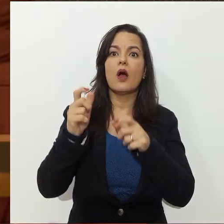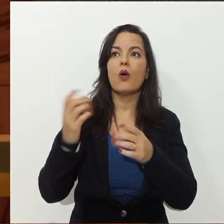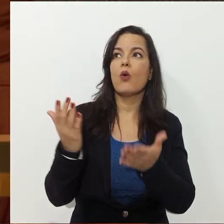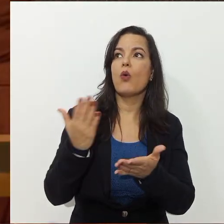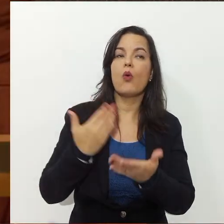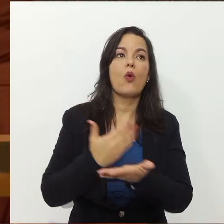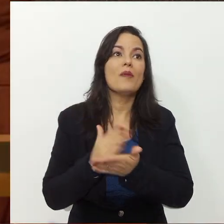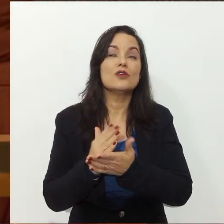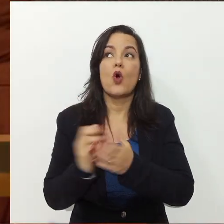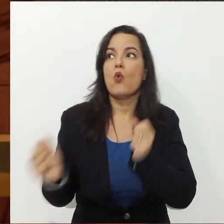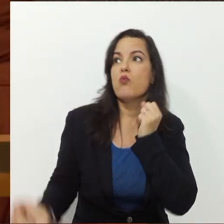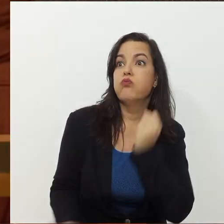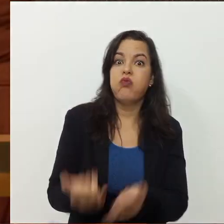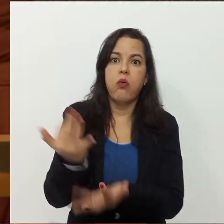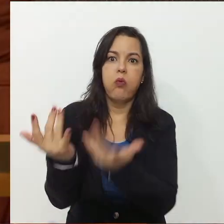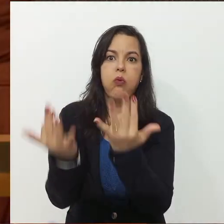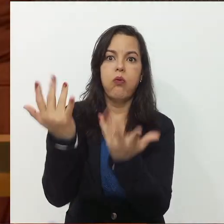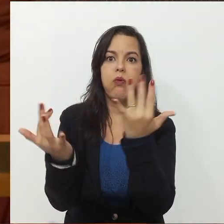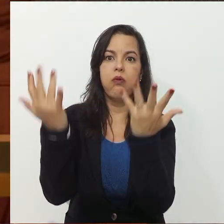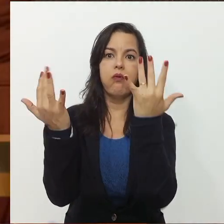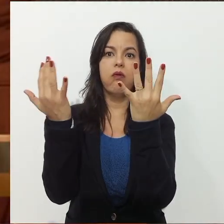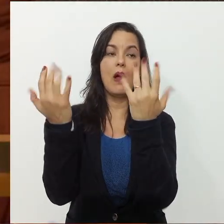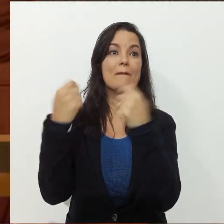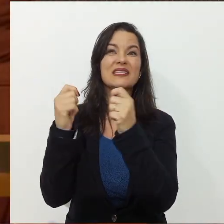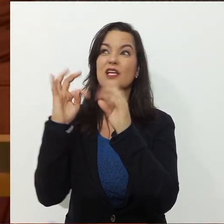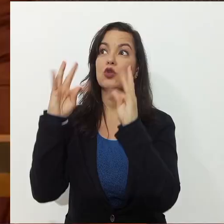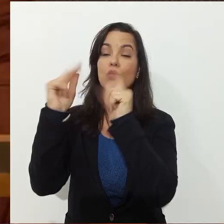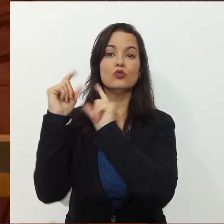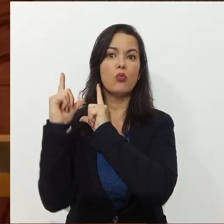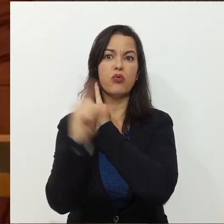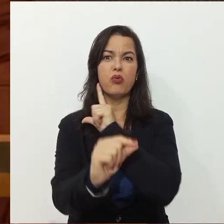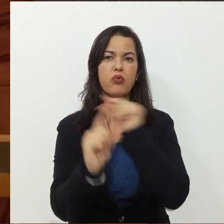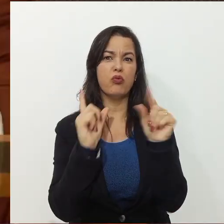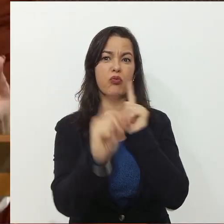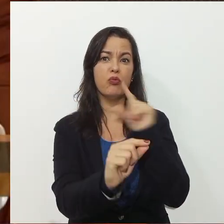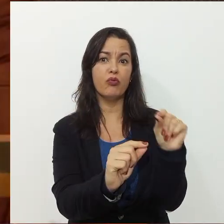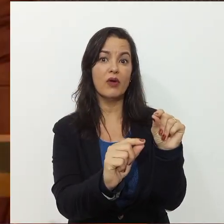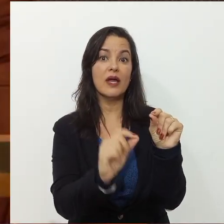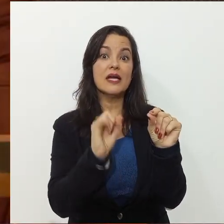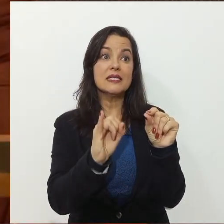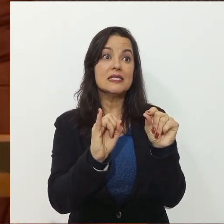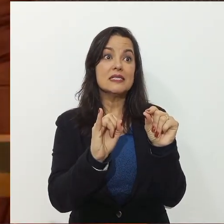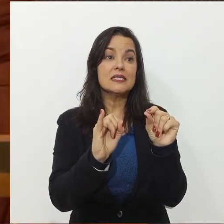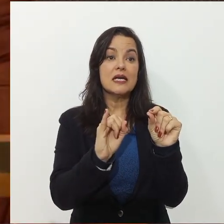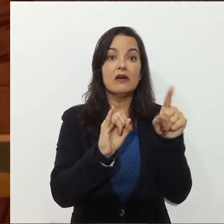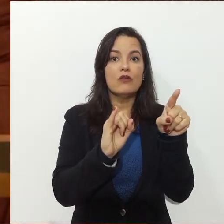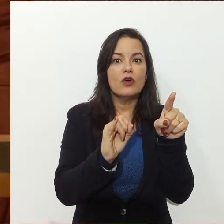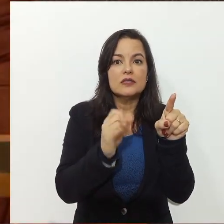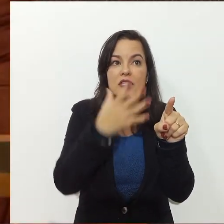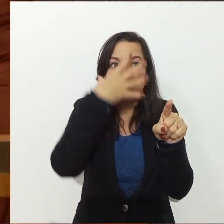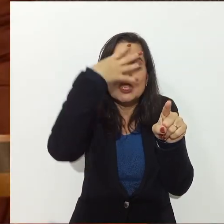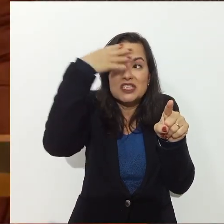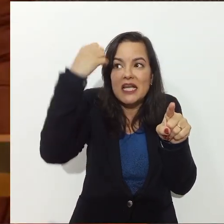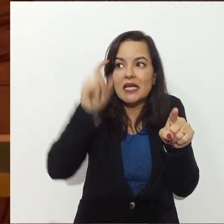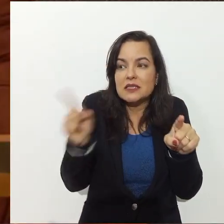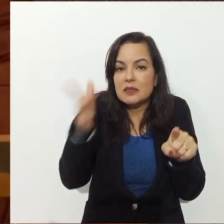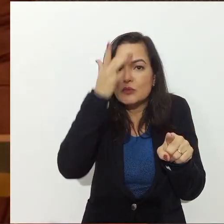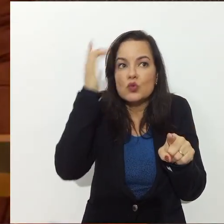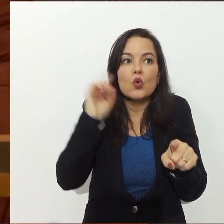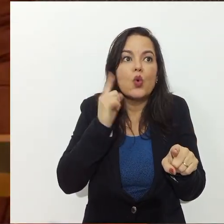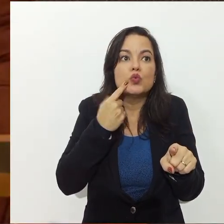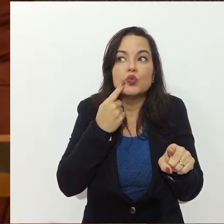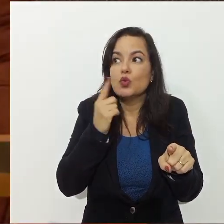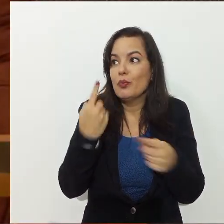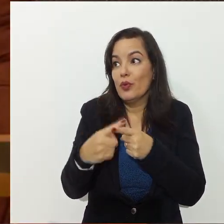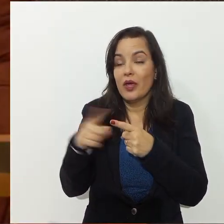iminência e a gente precise evacuar a área, se você não tiver a sensibilidade de chamar uma pessoa que você sabe que não vai ter